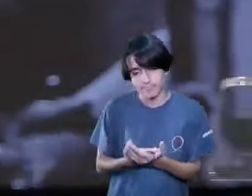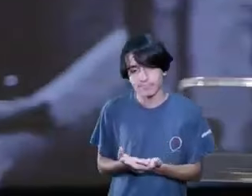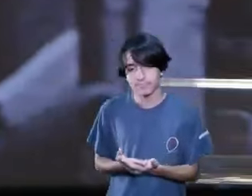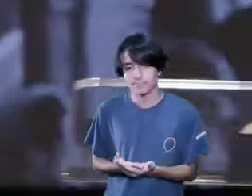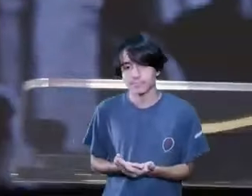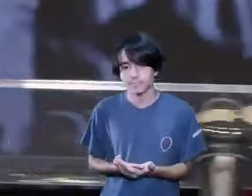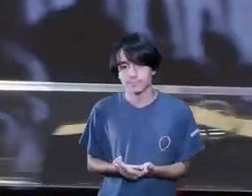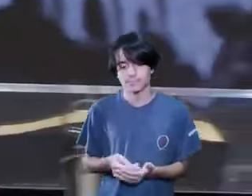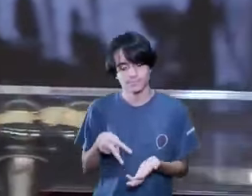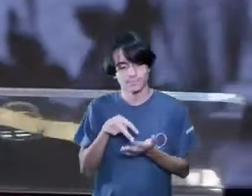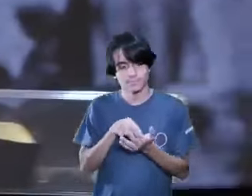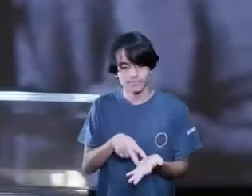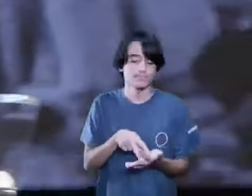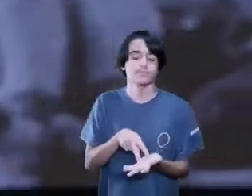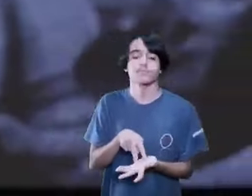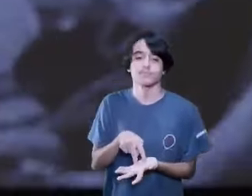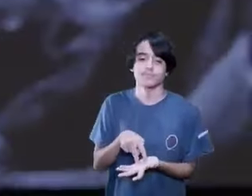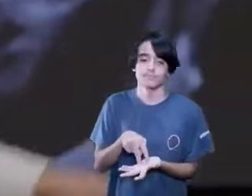firme.